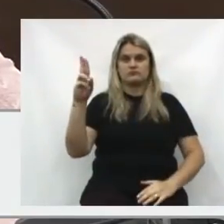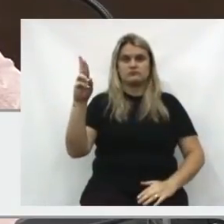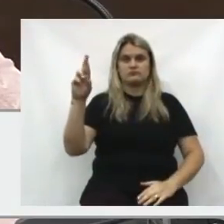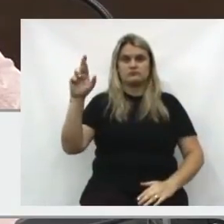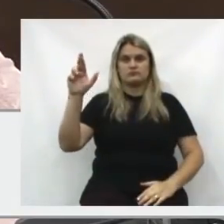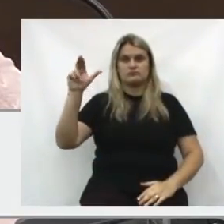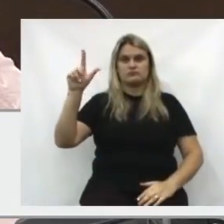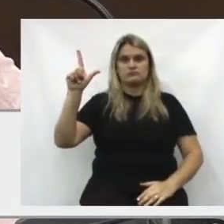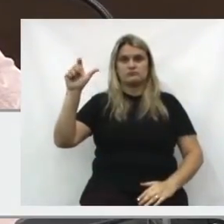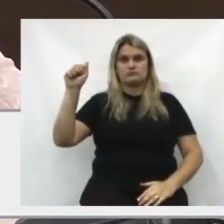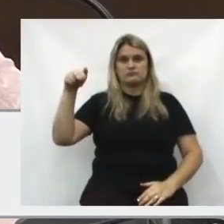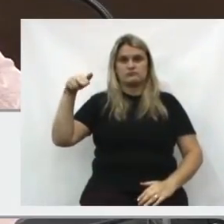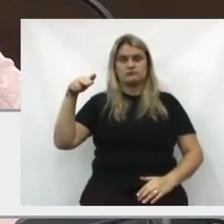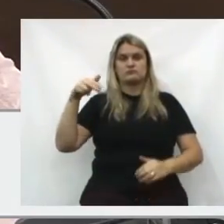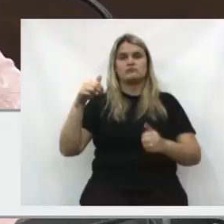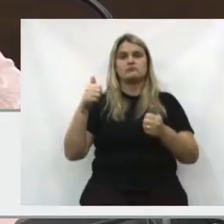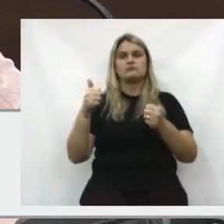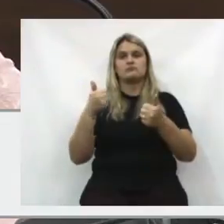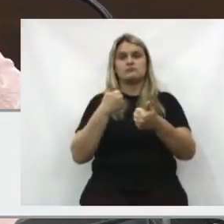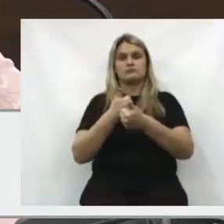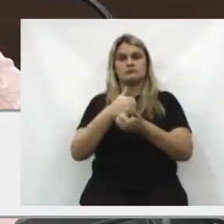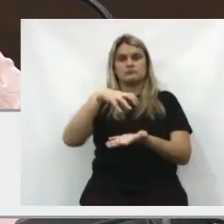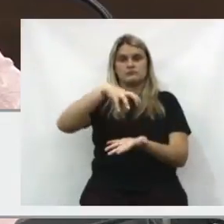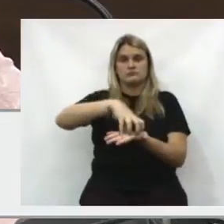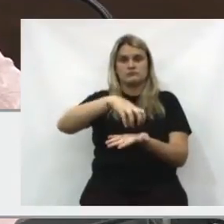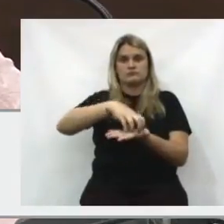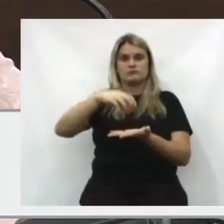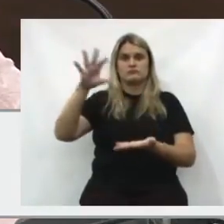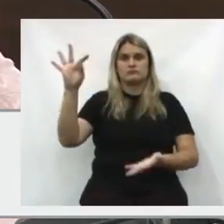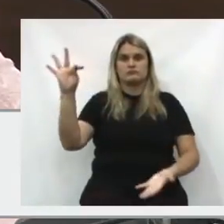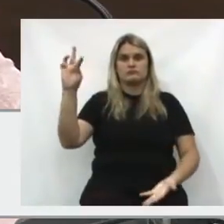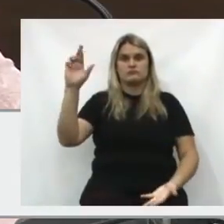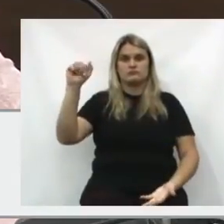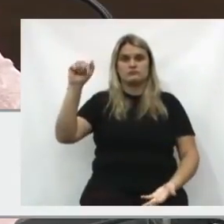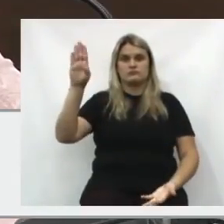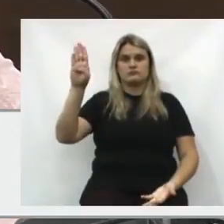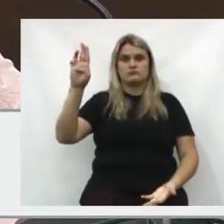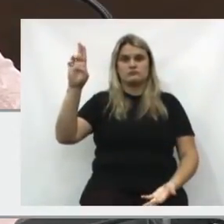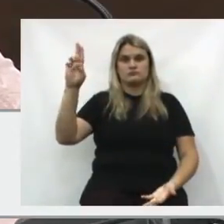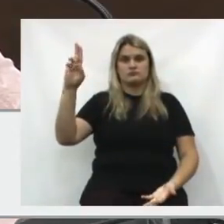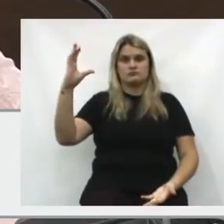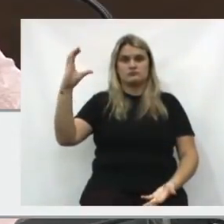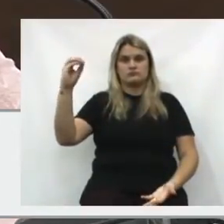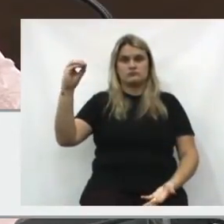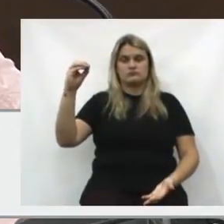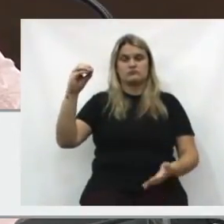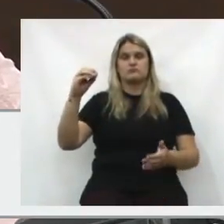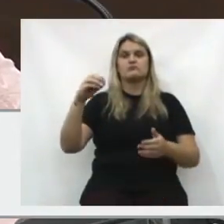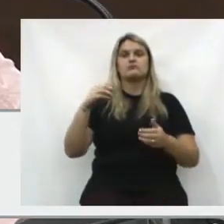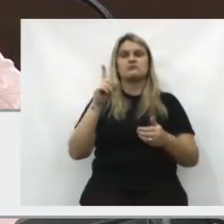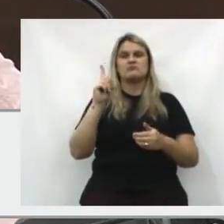loteamento Furlan, sentido Colônia Trabuco, e também a Colônia Barreiros,